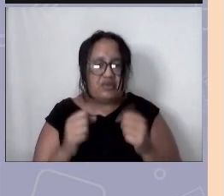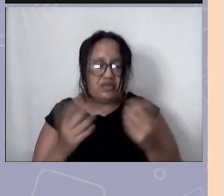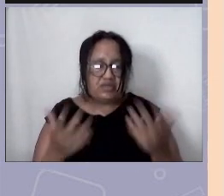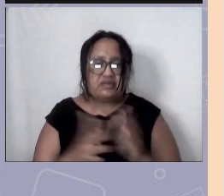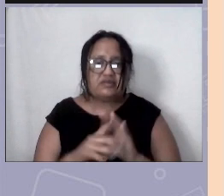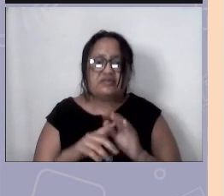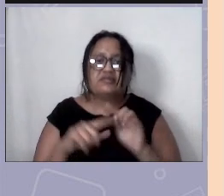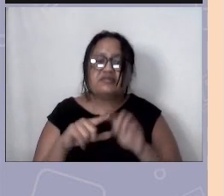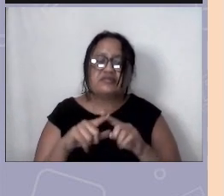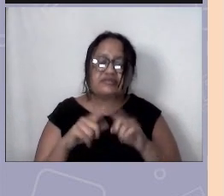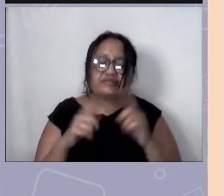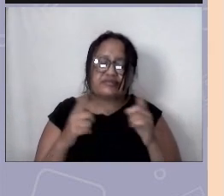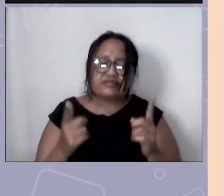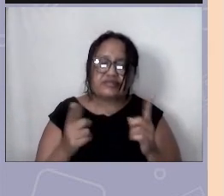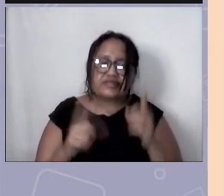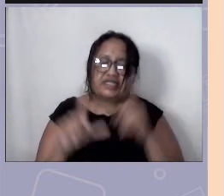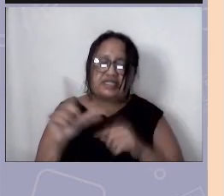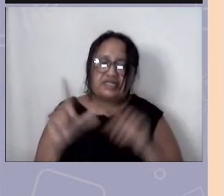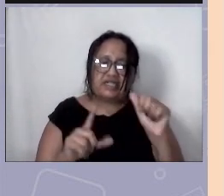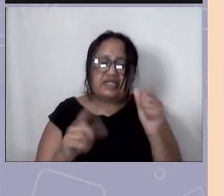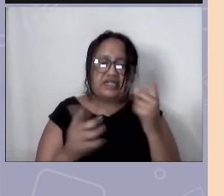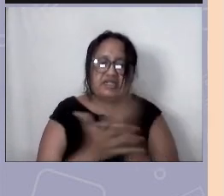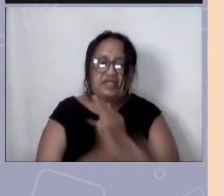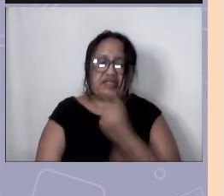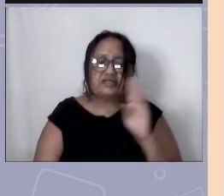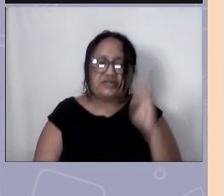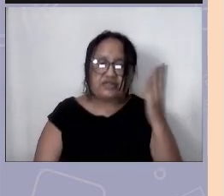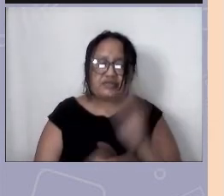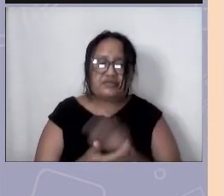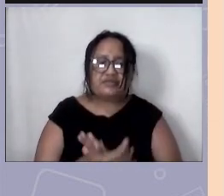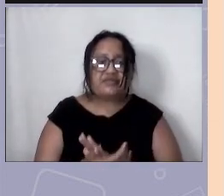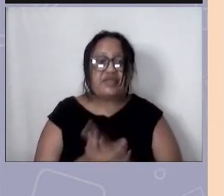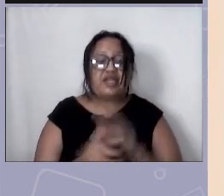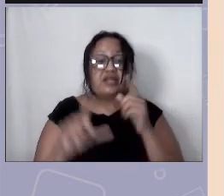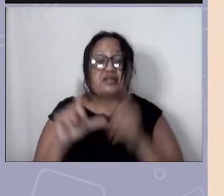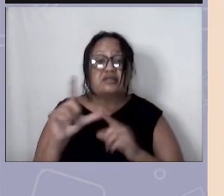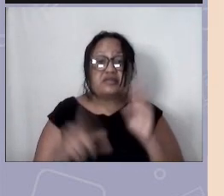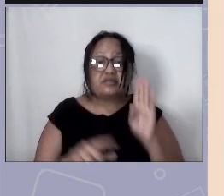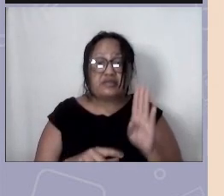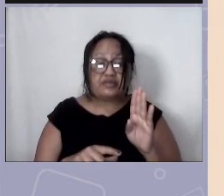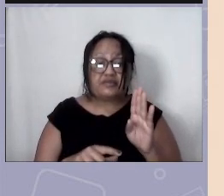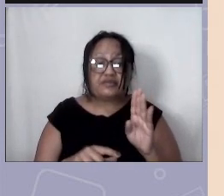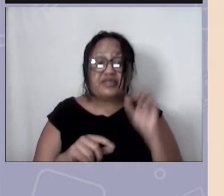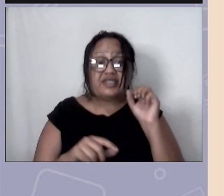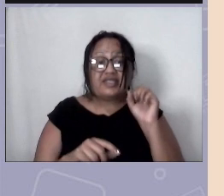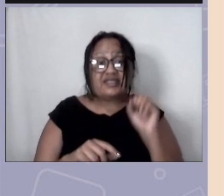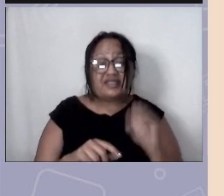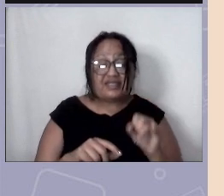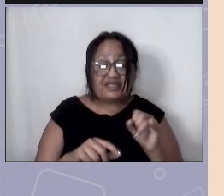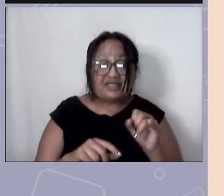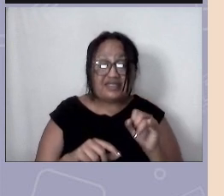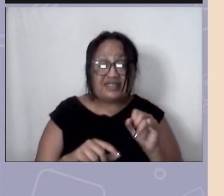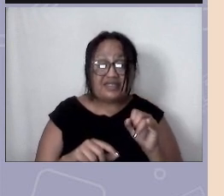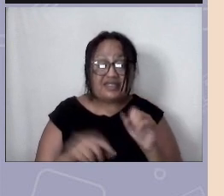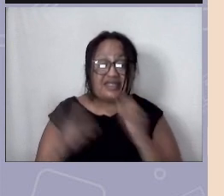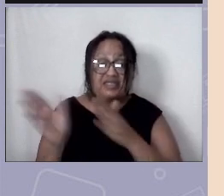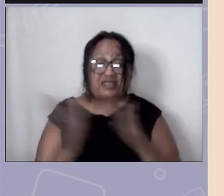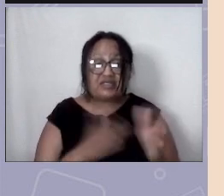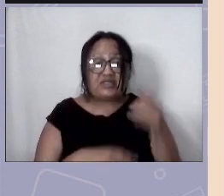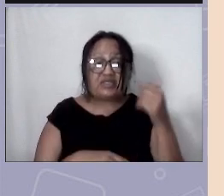DNA então letra A errada letra B se considerarmos a sequência 1 como molde